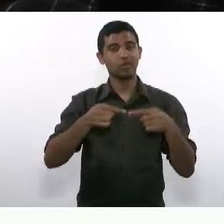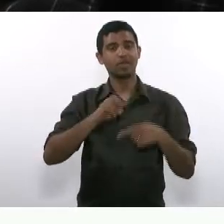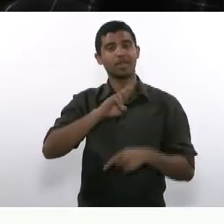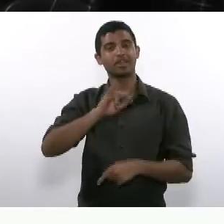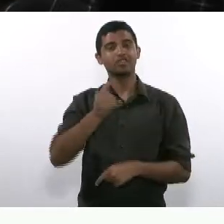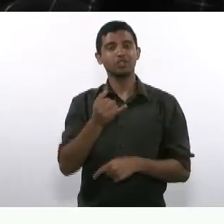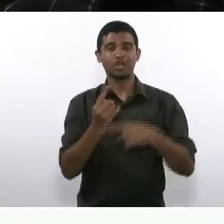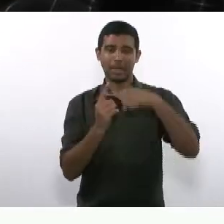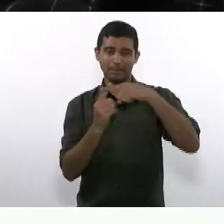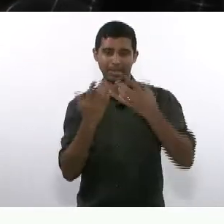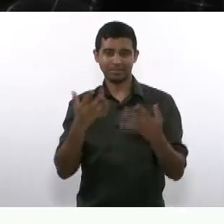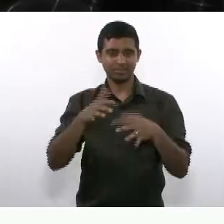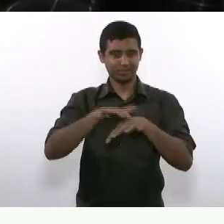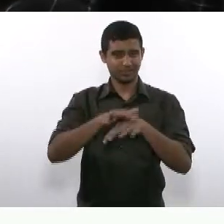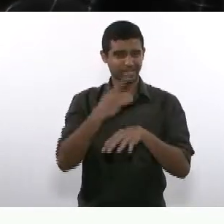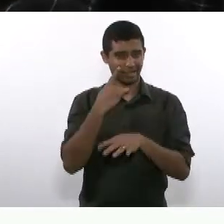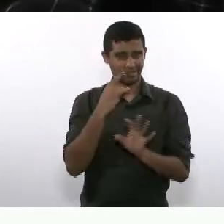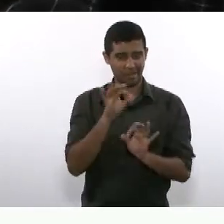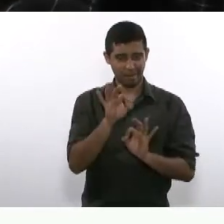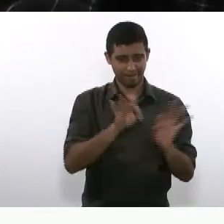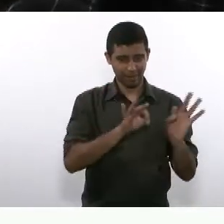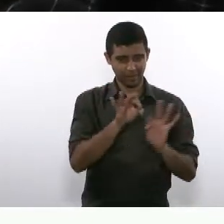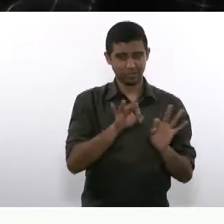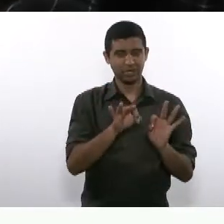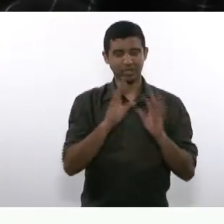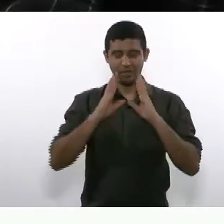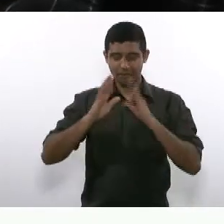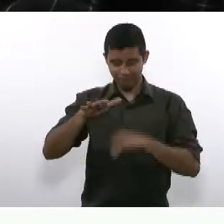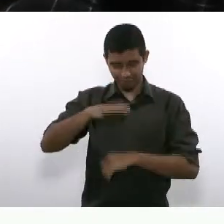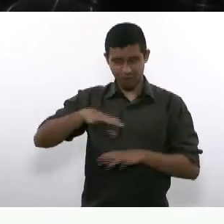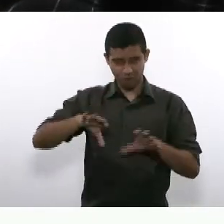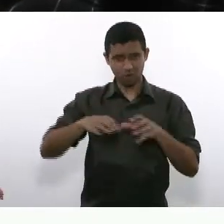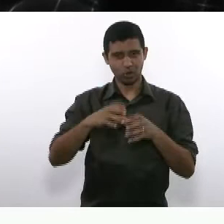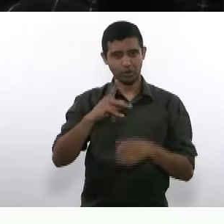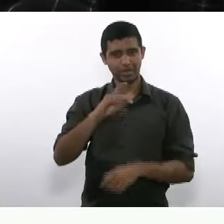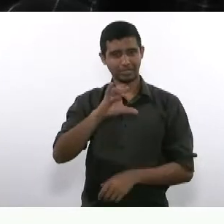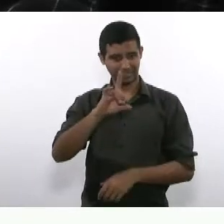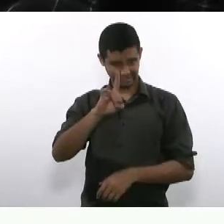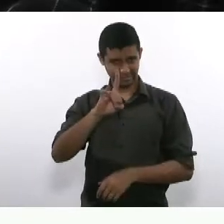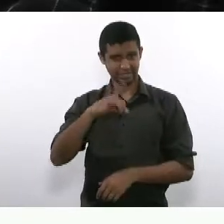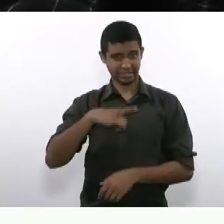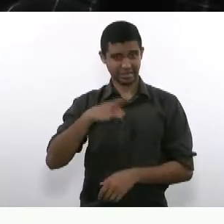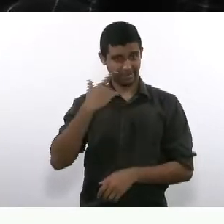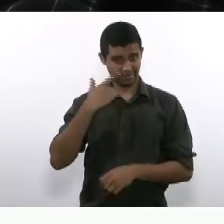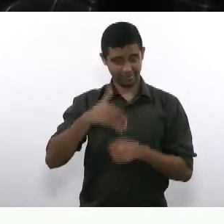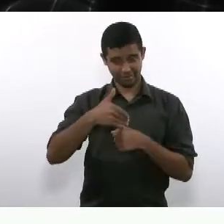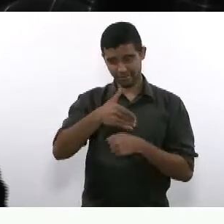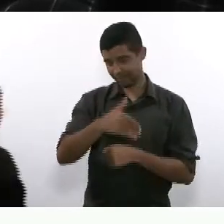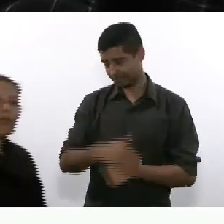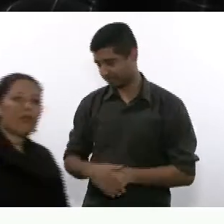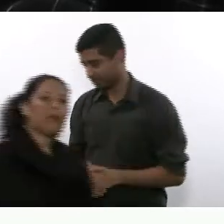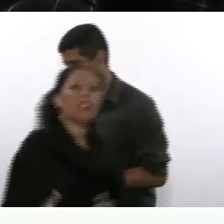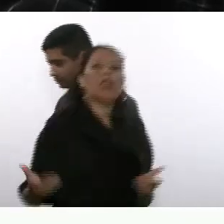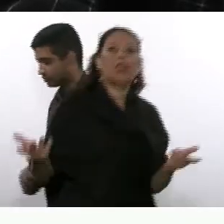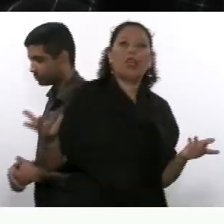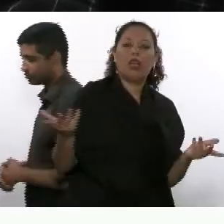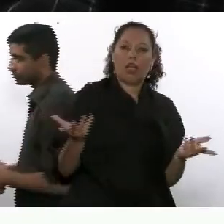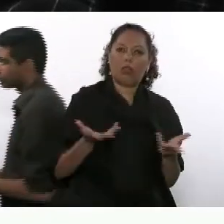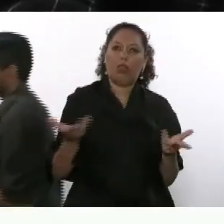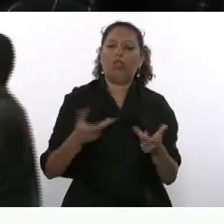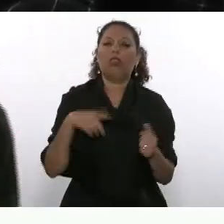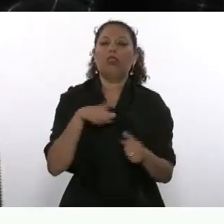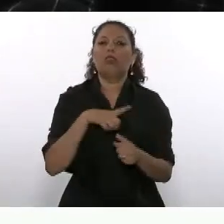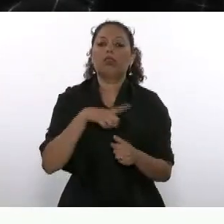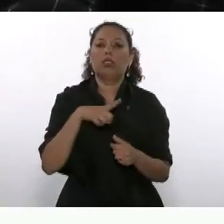Inclusão, que hoje é um projeto voltado para PCDs. A gente vai ter, inclusive, agora em dezembro, um campeonato de surf só